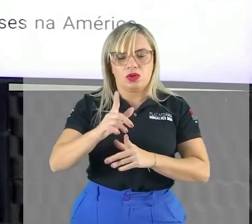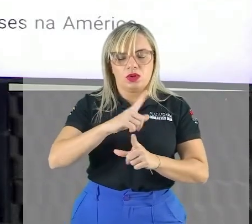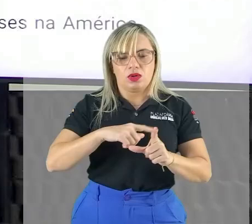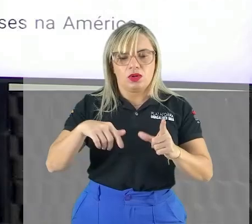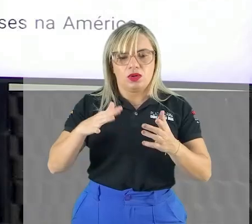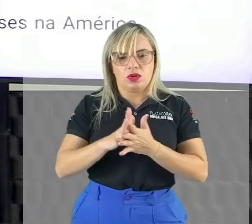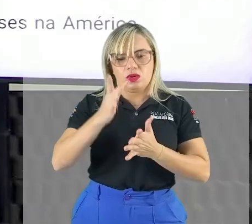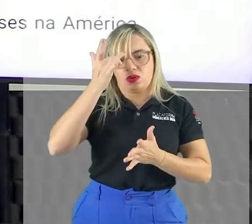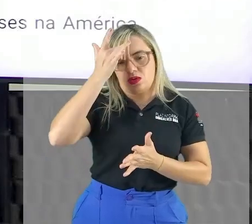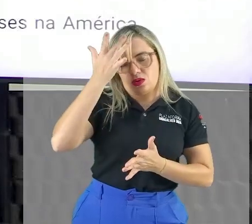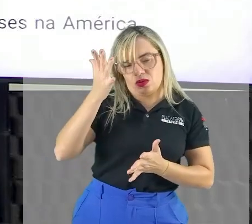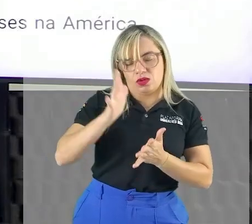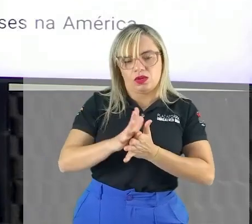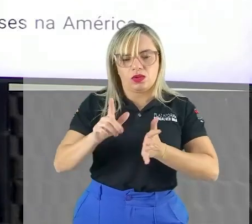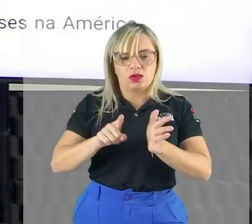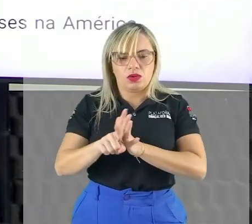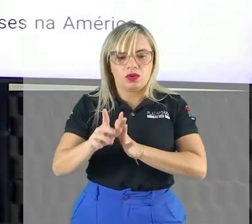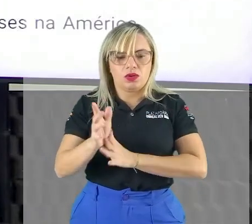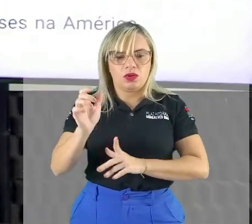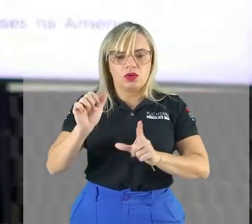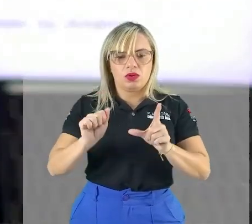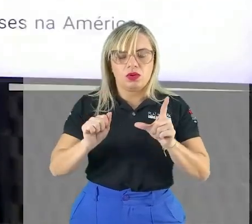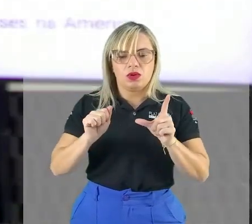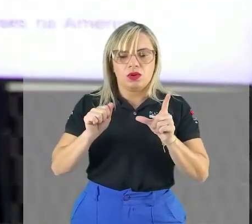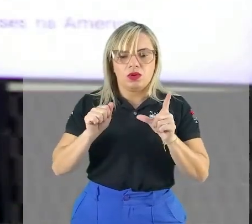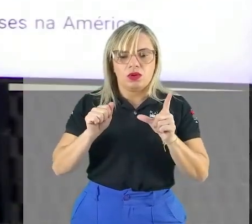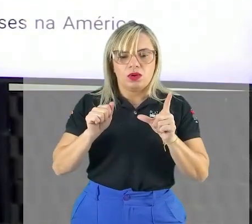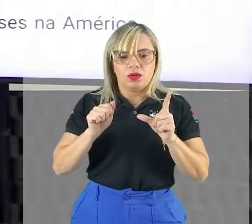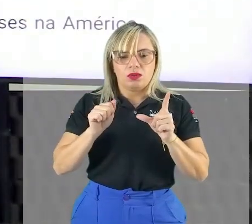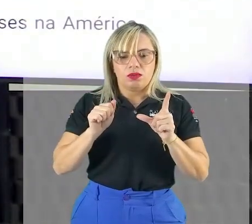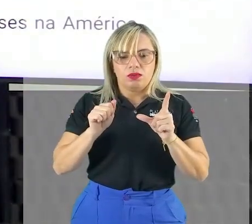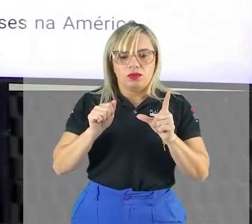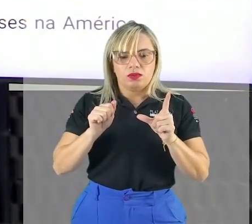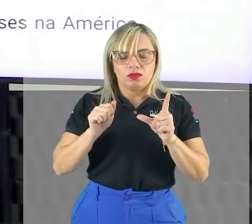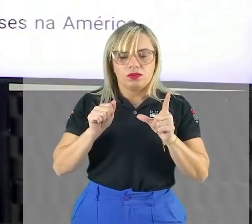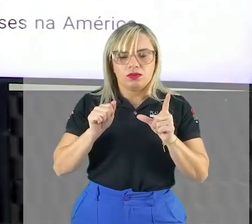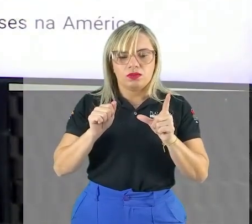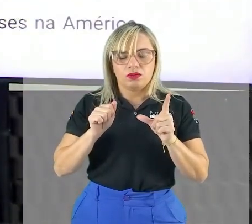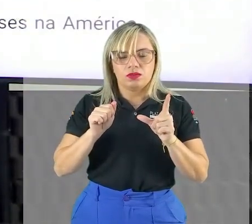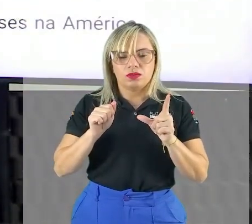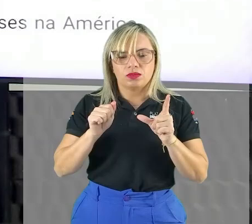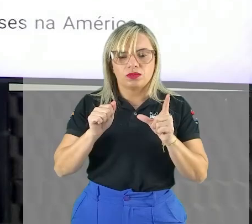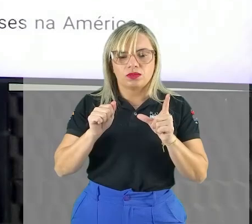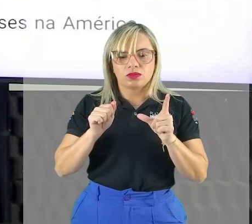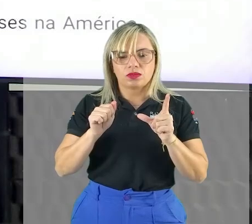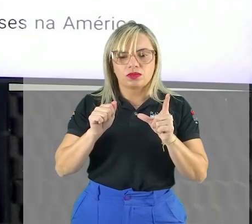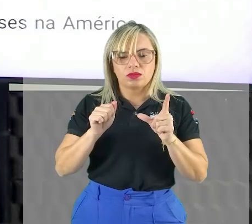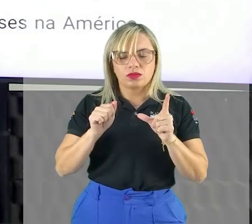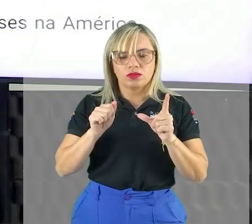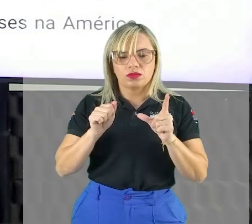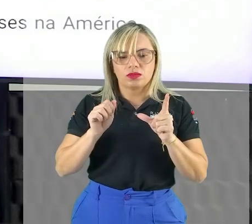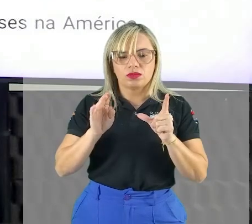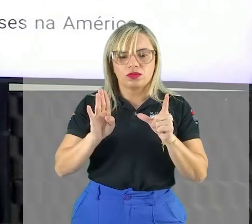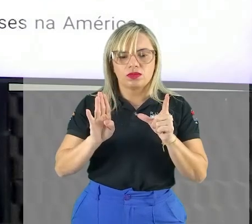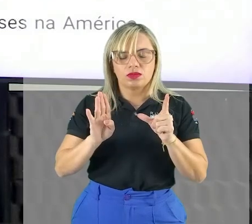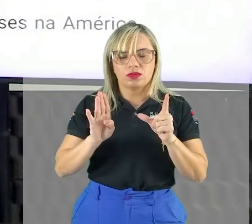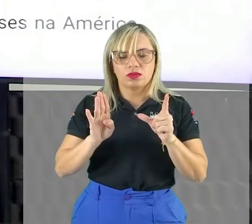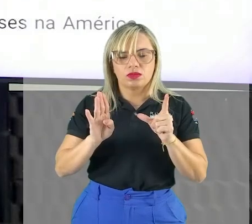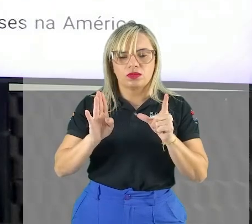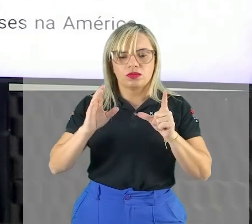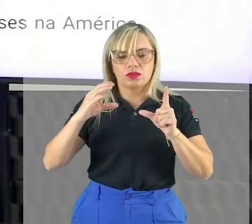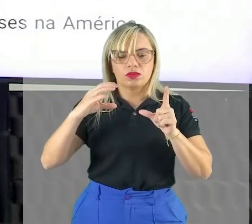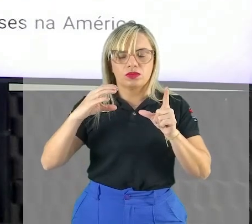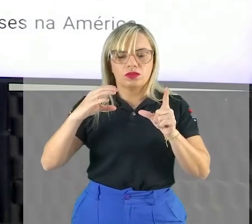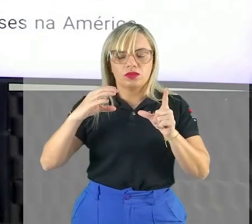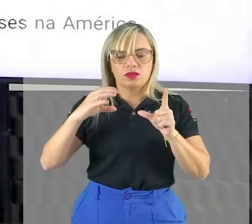agora a questão. Letra A, patrícios e plebeus da antiguidade. A letra B, suzeranos e vassalos na Idade Média. A letra